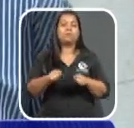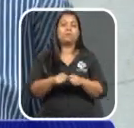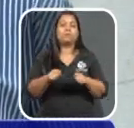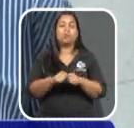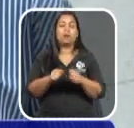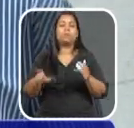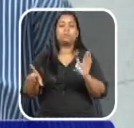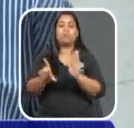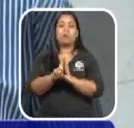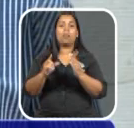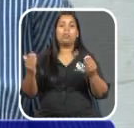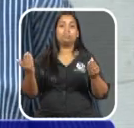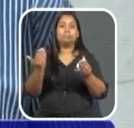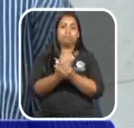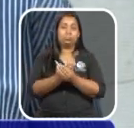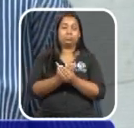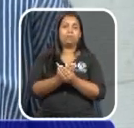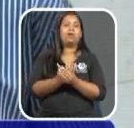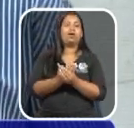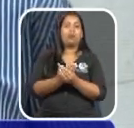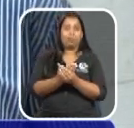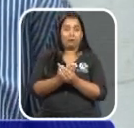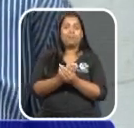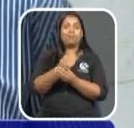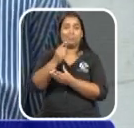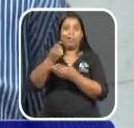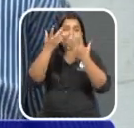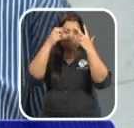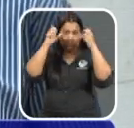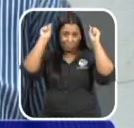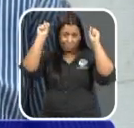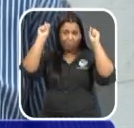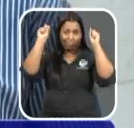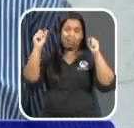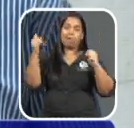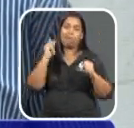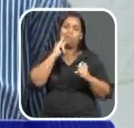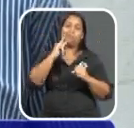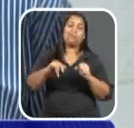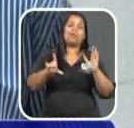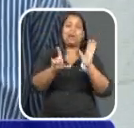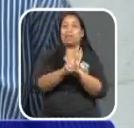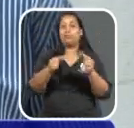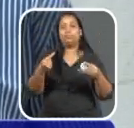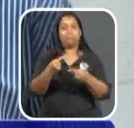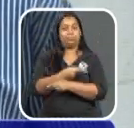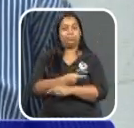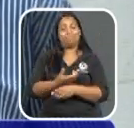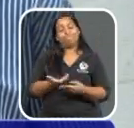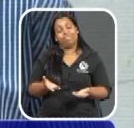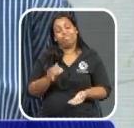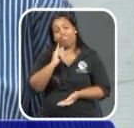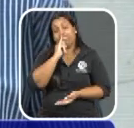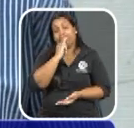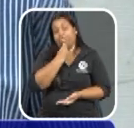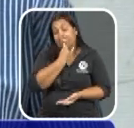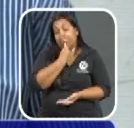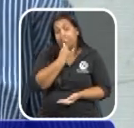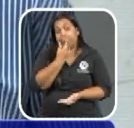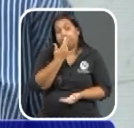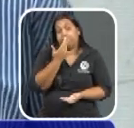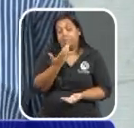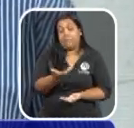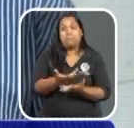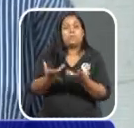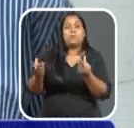direta de inconstitucionalidade no TJ de São Paulo, onde essa lei foi declarada inconstitucional. Foi uma pena, porque